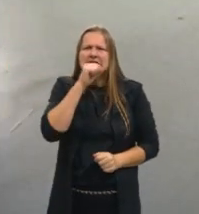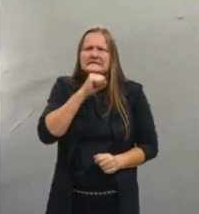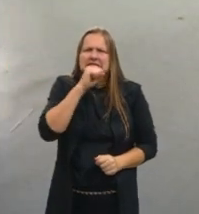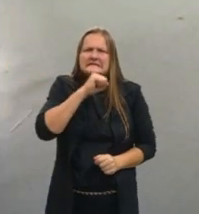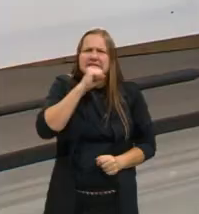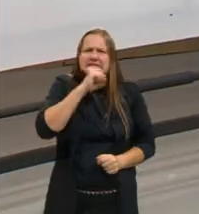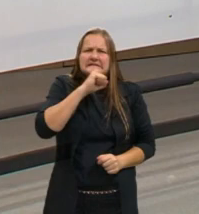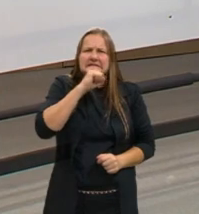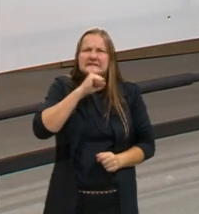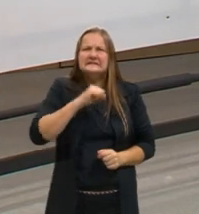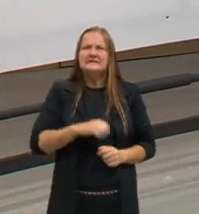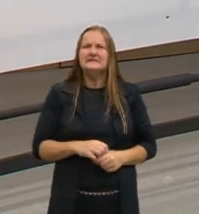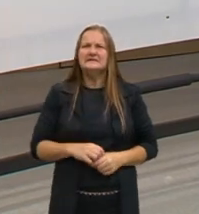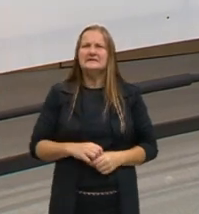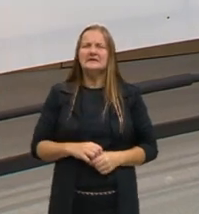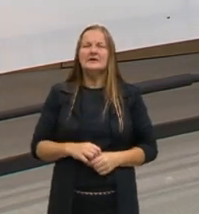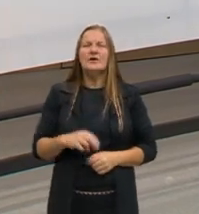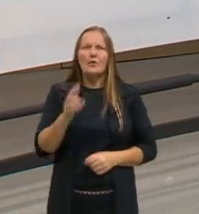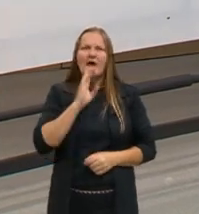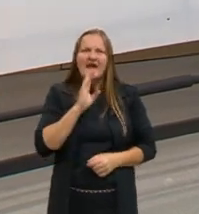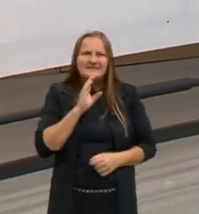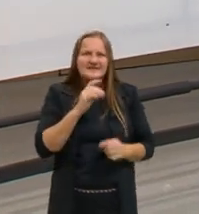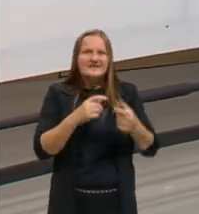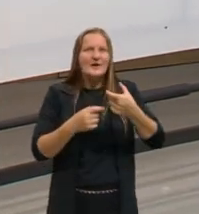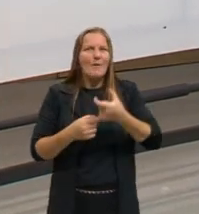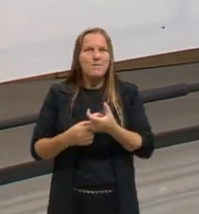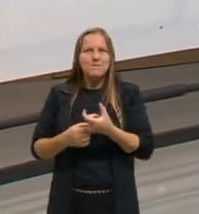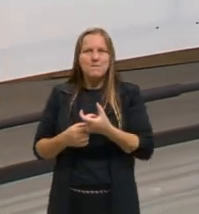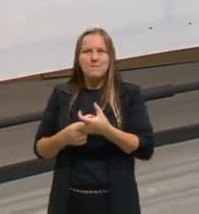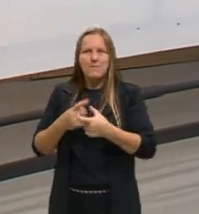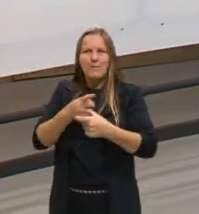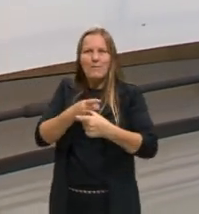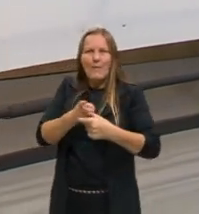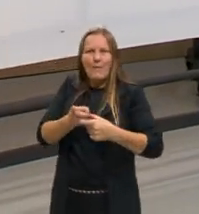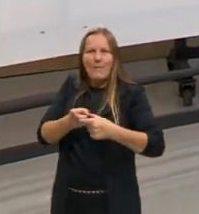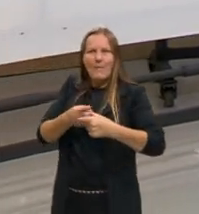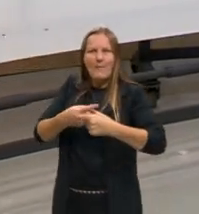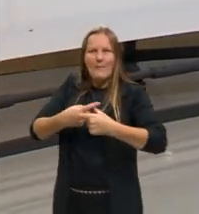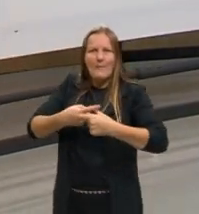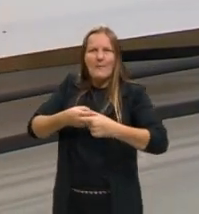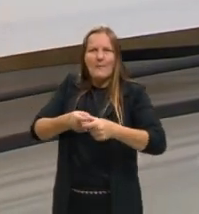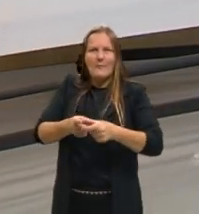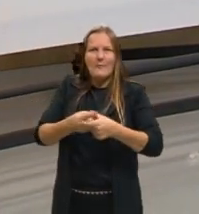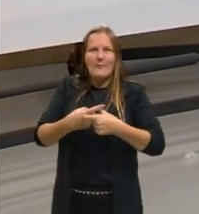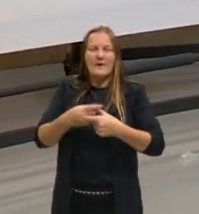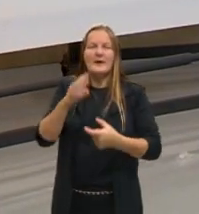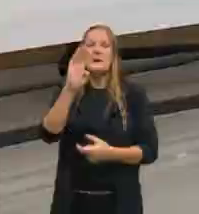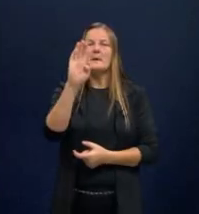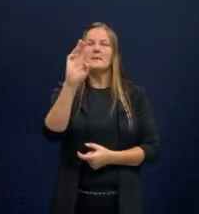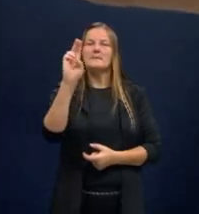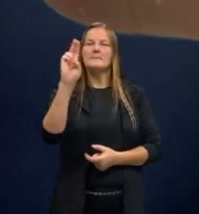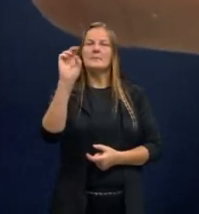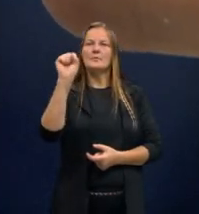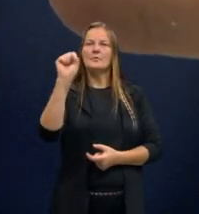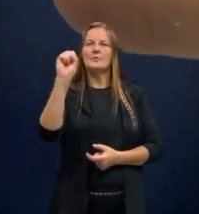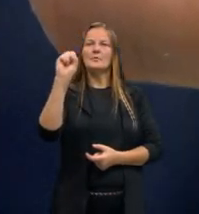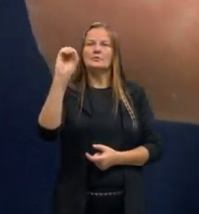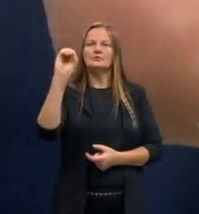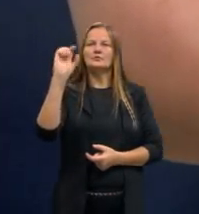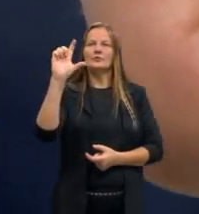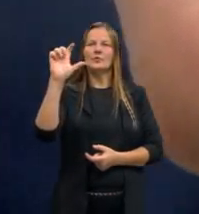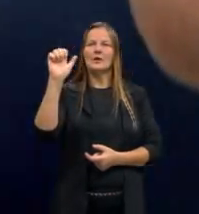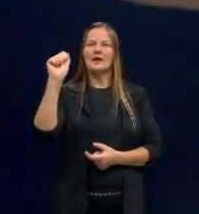gente tem tá a gurizada que é a bússola aqui tá bússula eu acho que a gente consegue mostrar né ela vai sempre mostrar ó